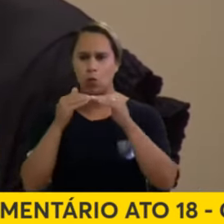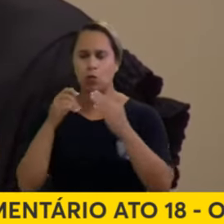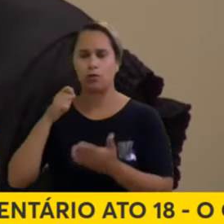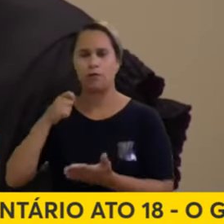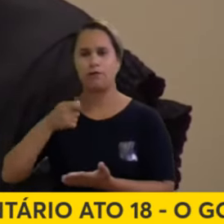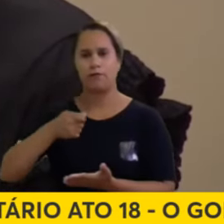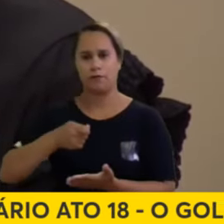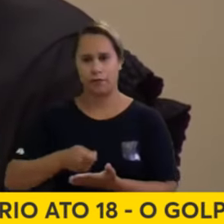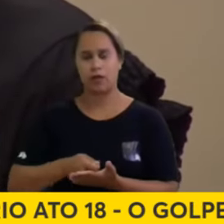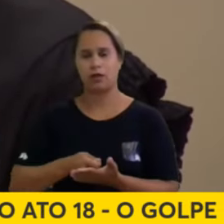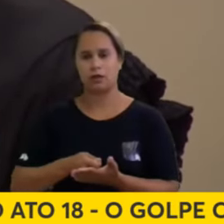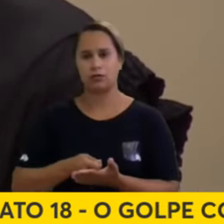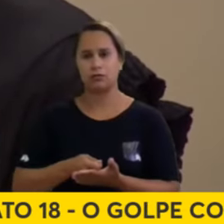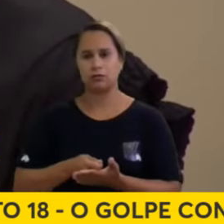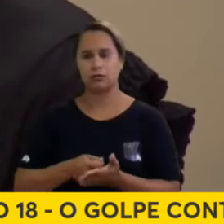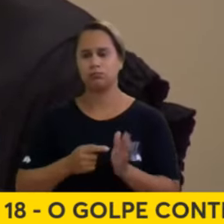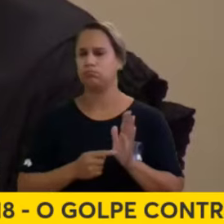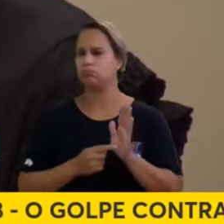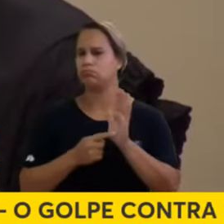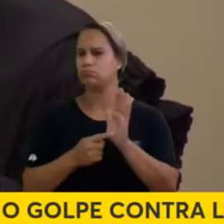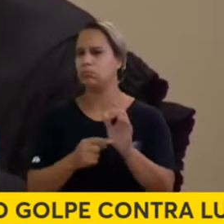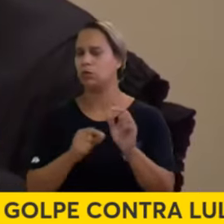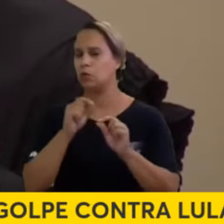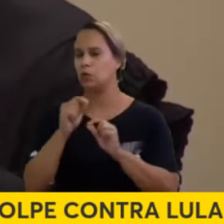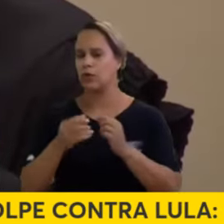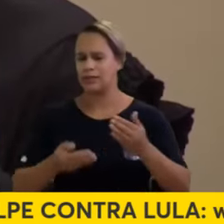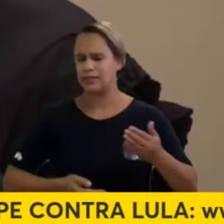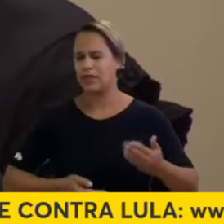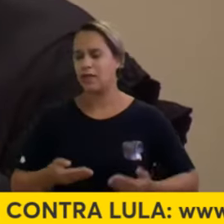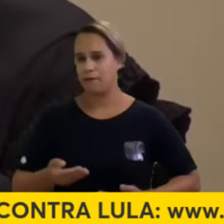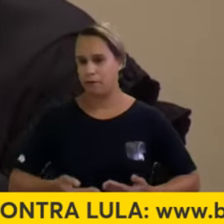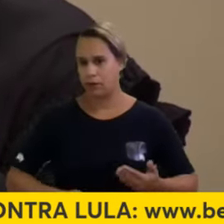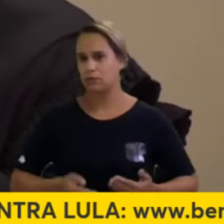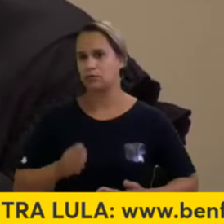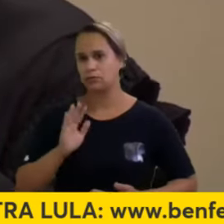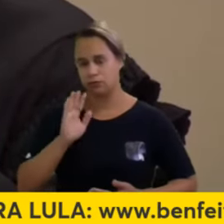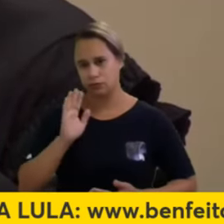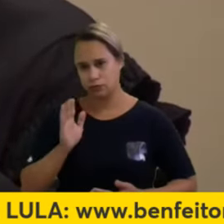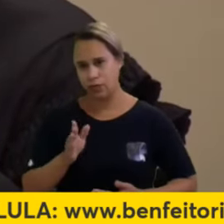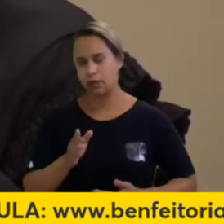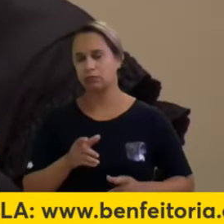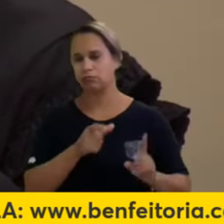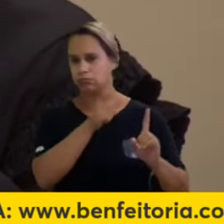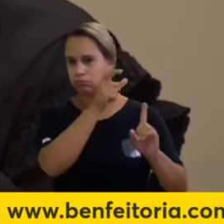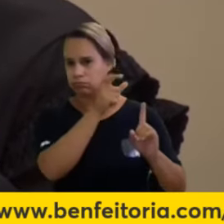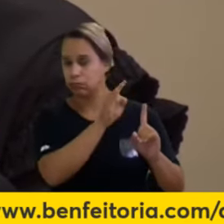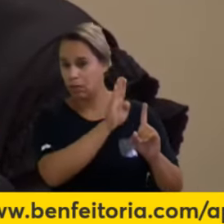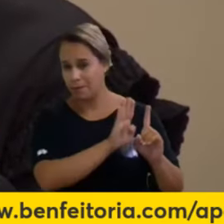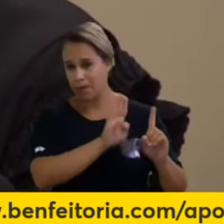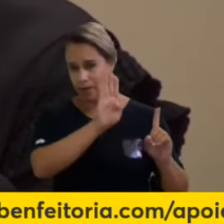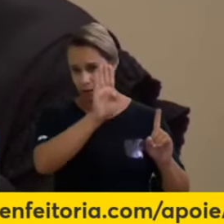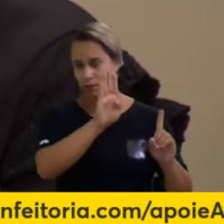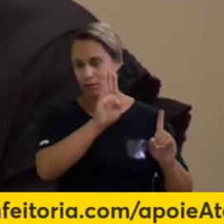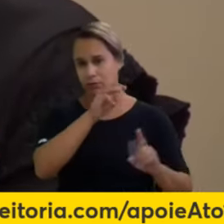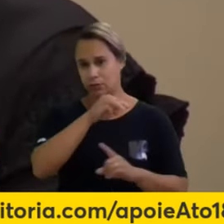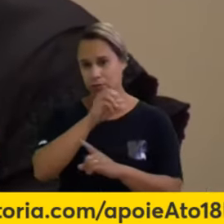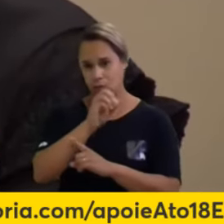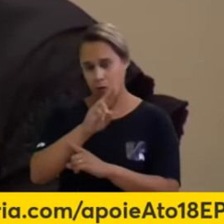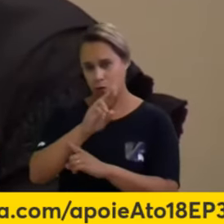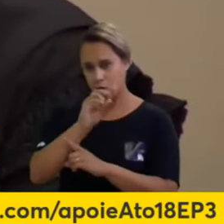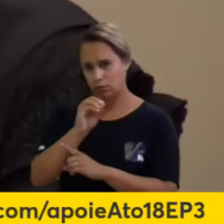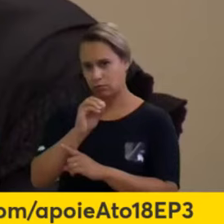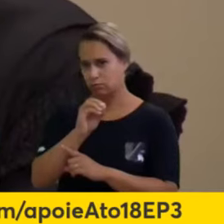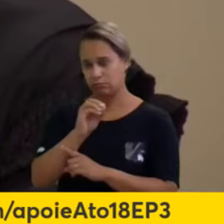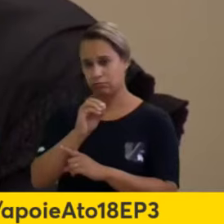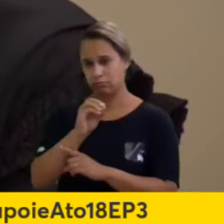trazer eventuais menções a possíveis serviços prestados em benefício do então pré-candidato Sérgio moro é certo que não cabe a justiça